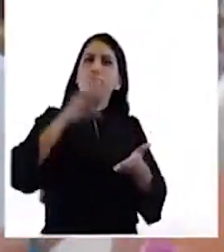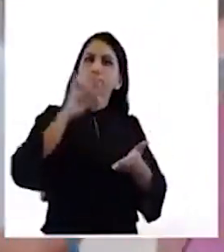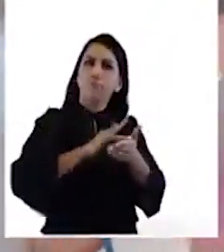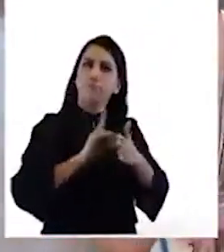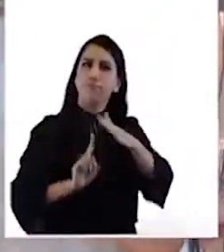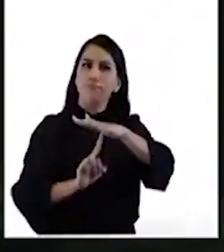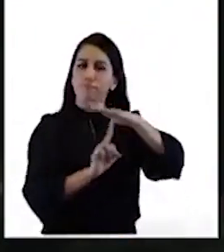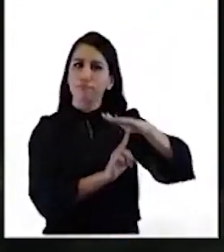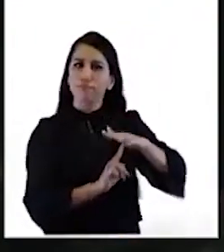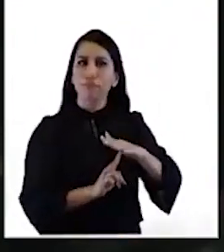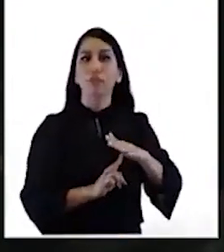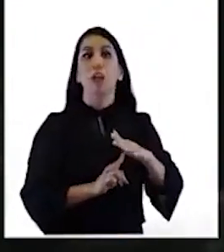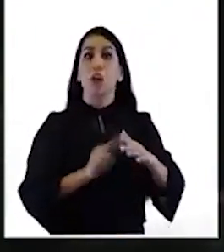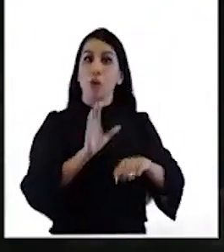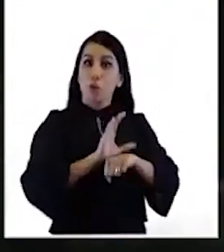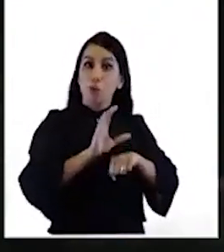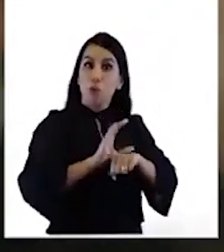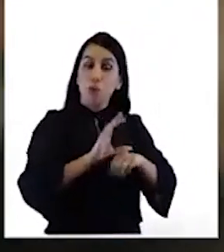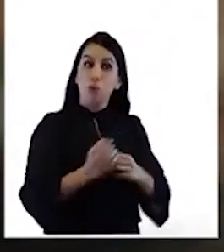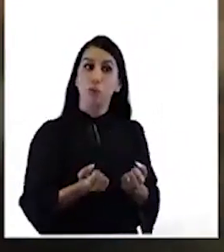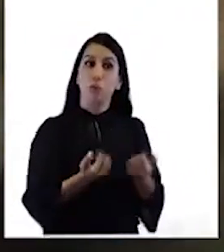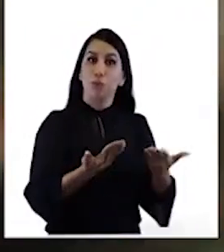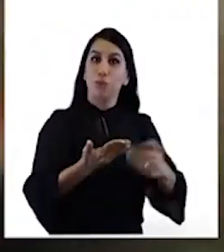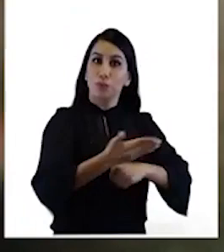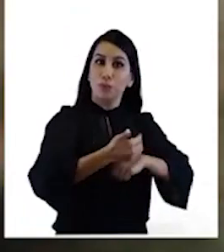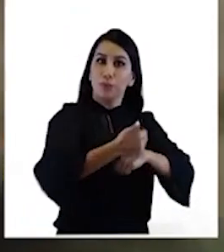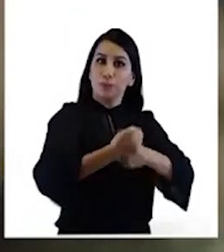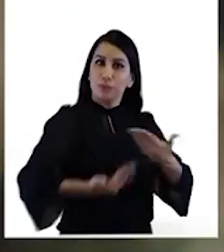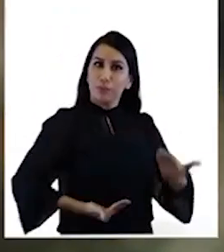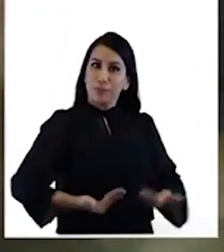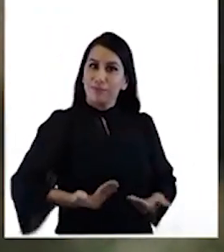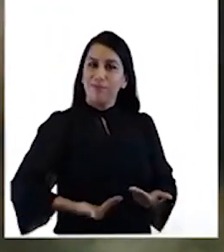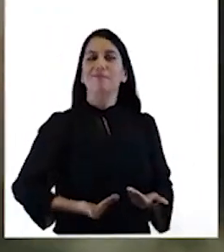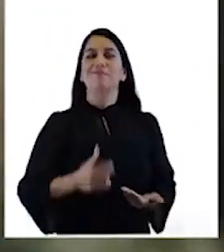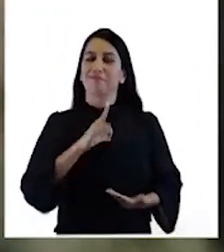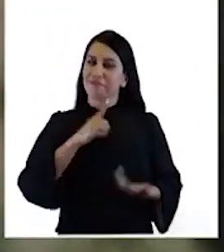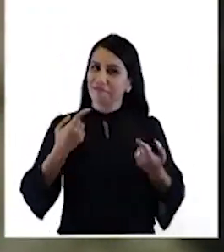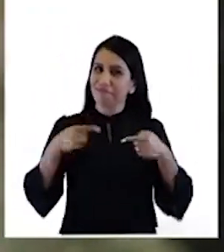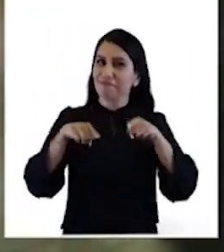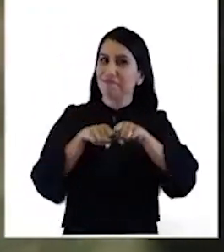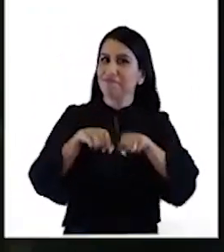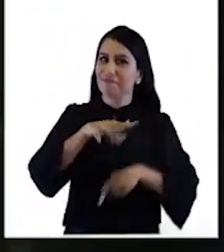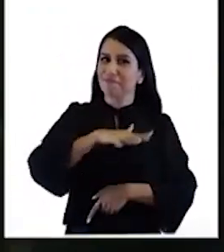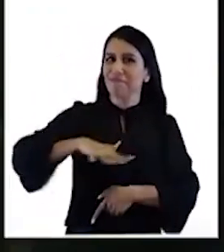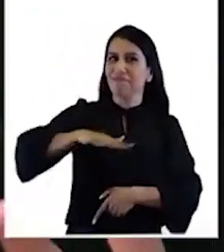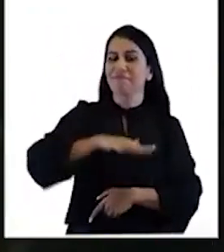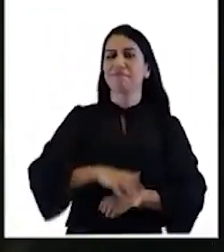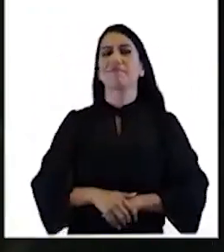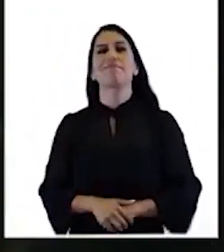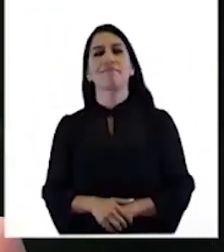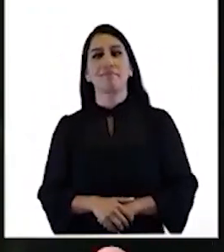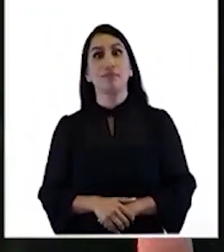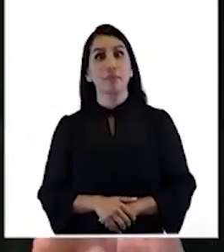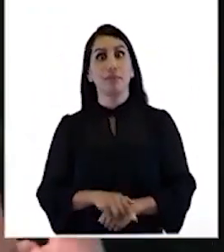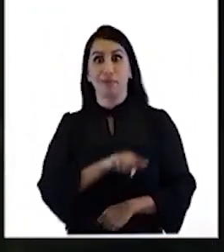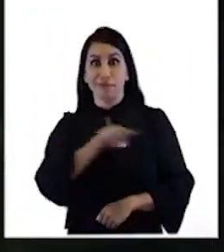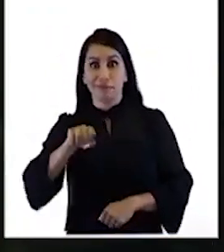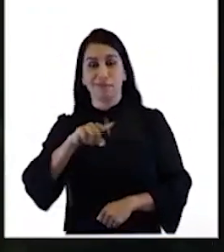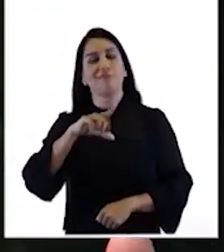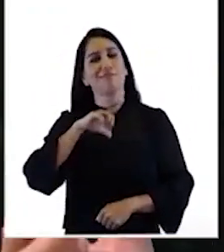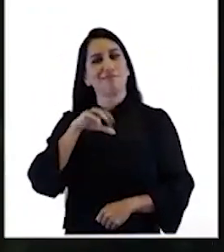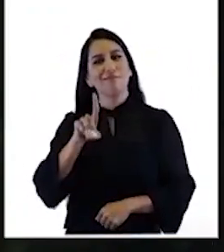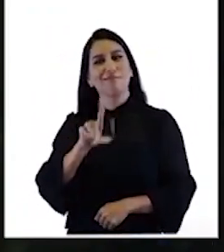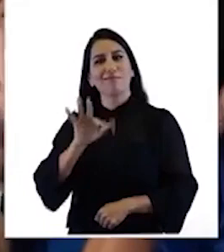feiras, qualificar os trabalhadores. Tudo isso em parceria com o setor produtivo. Só assim teremos um